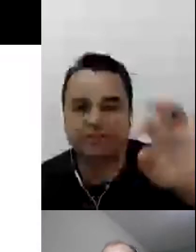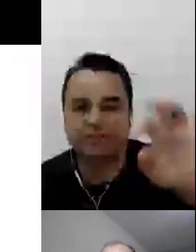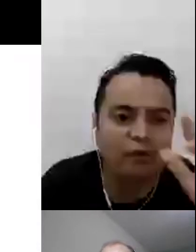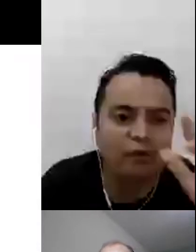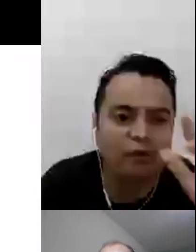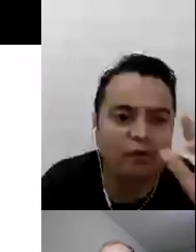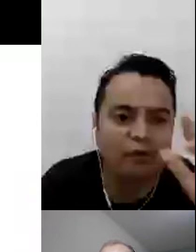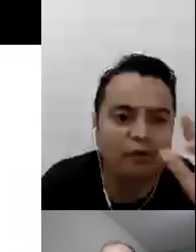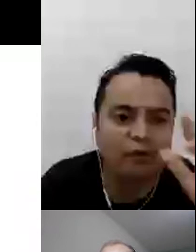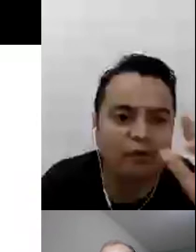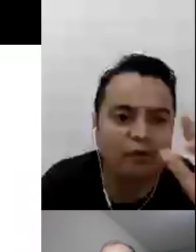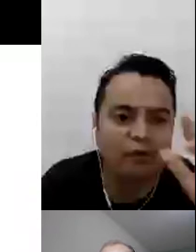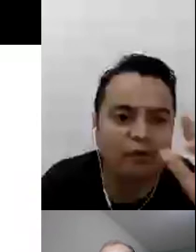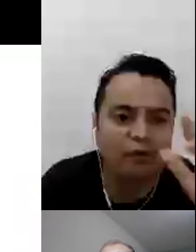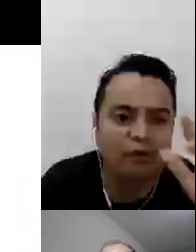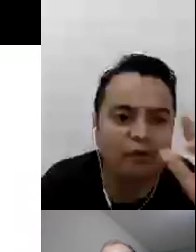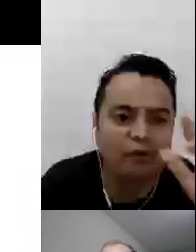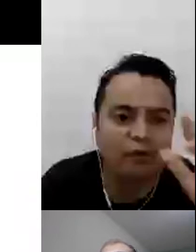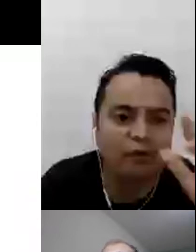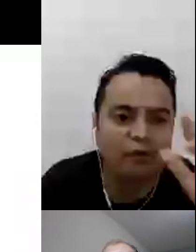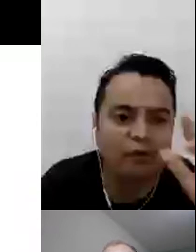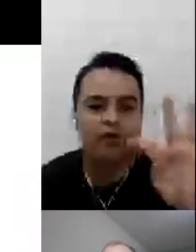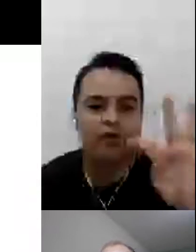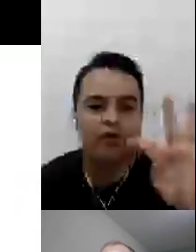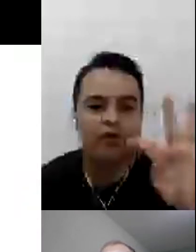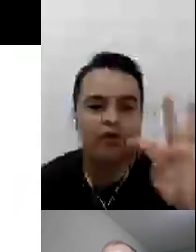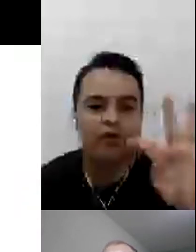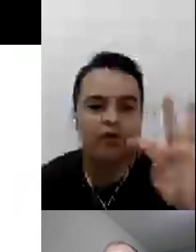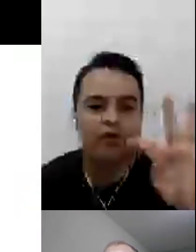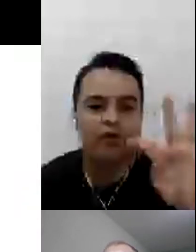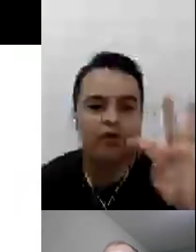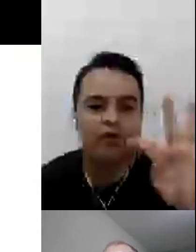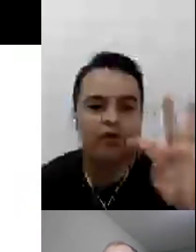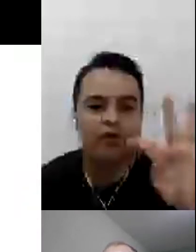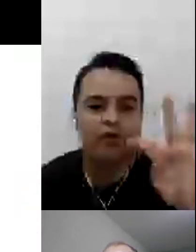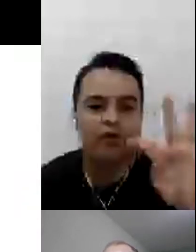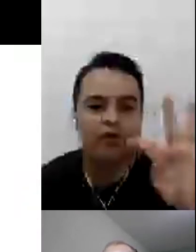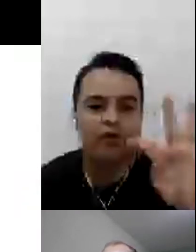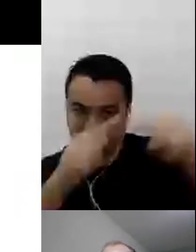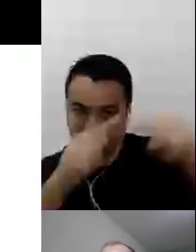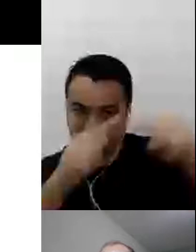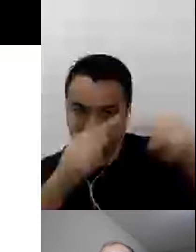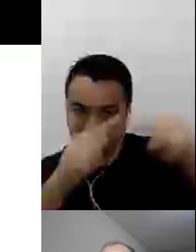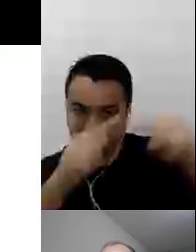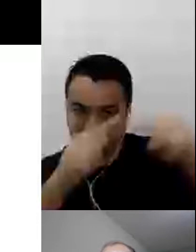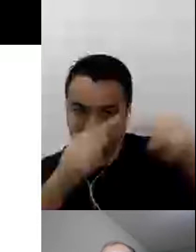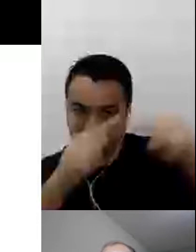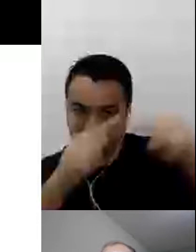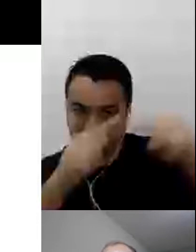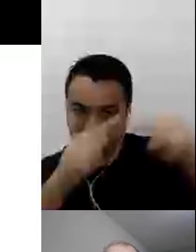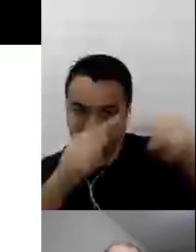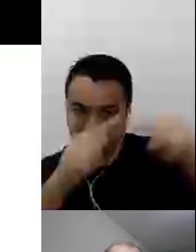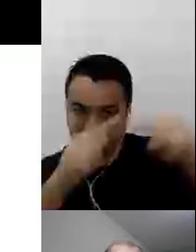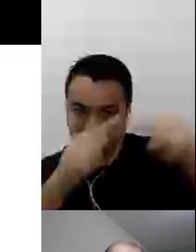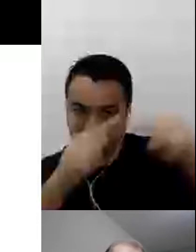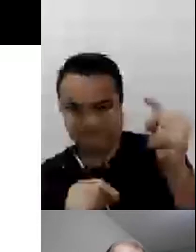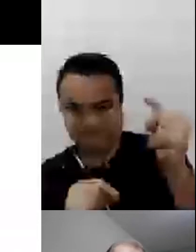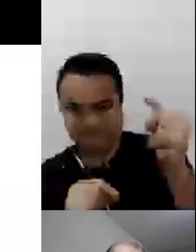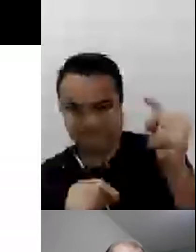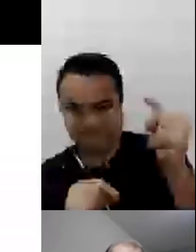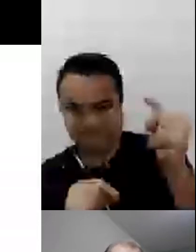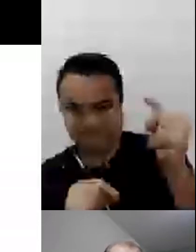com base nos nossos dados, descrever o comportamento real dele, funcional, com base em